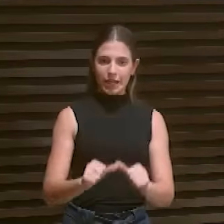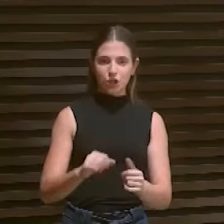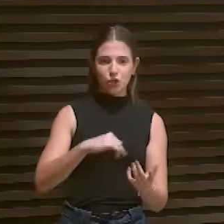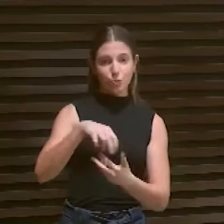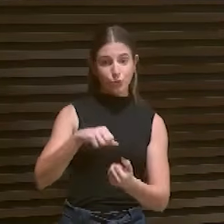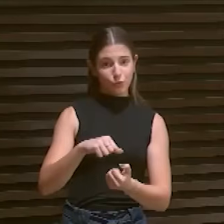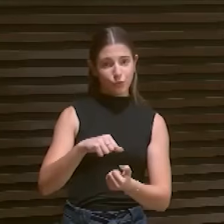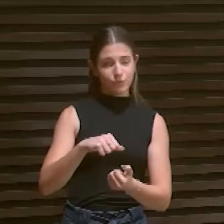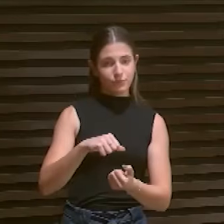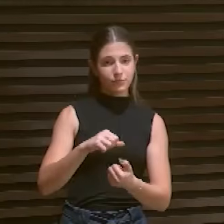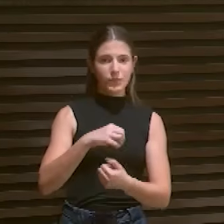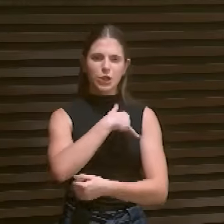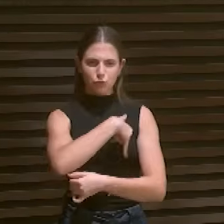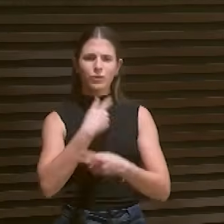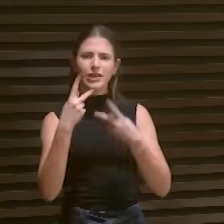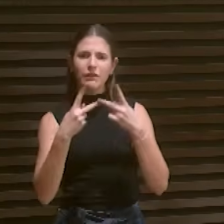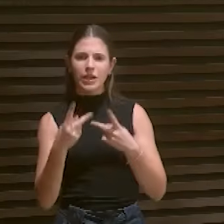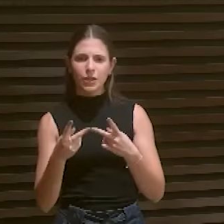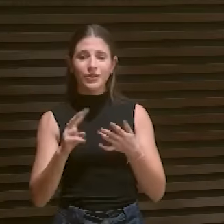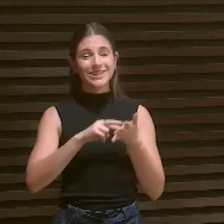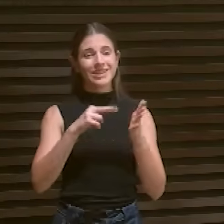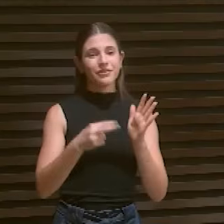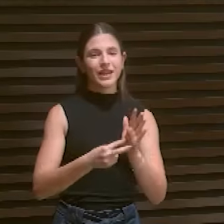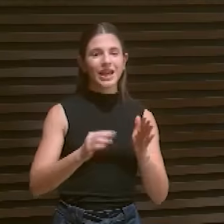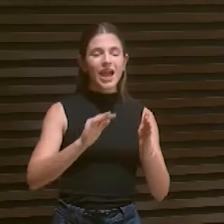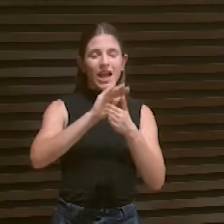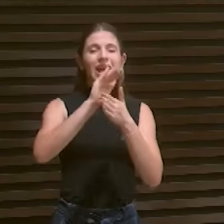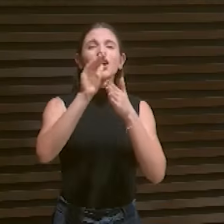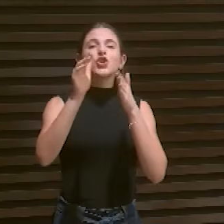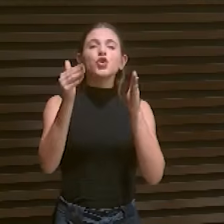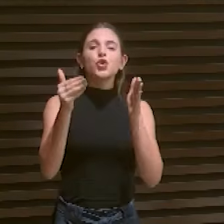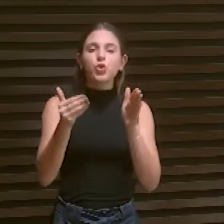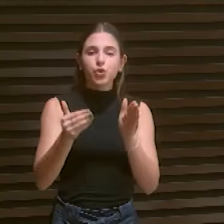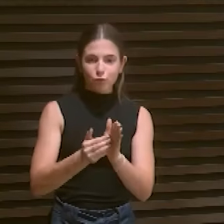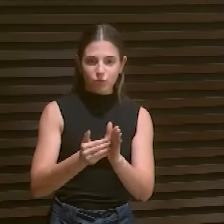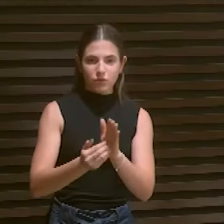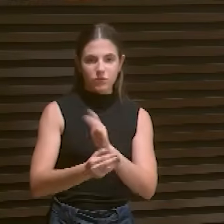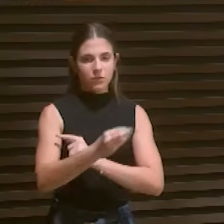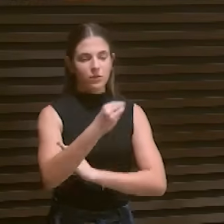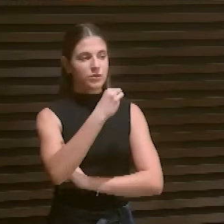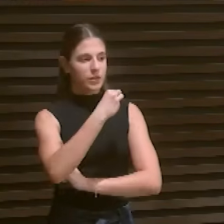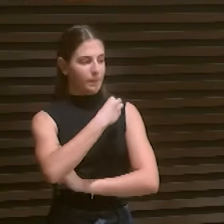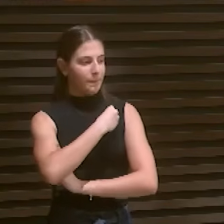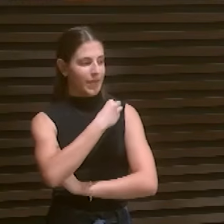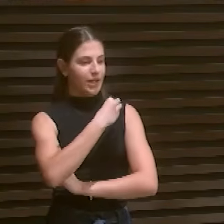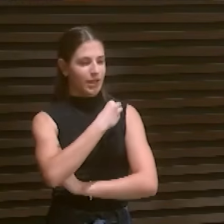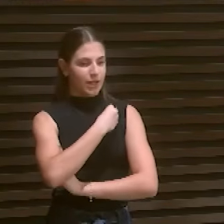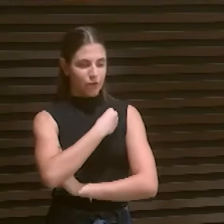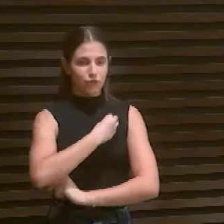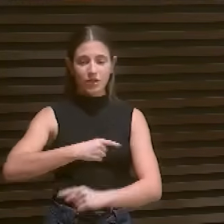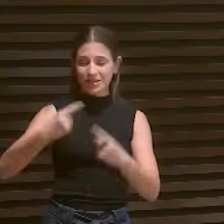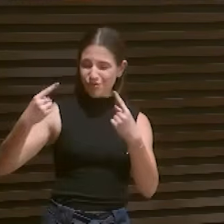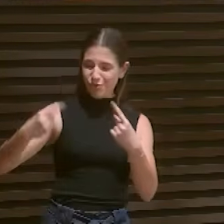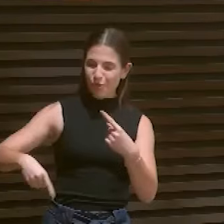falando refere-se a tudo aquilo, a todos os preceitos, a tudo aquilo que é contrário a